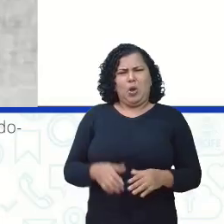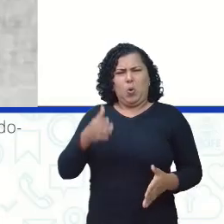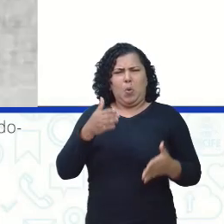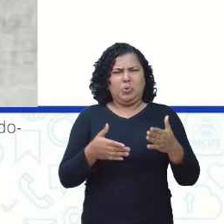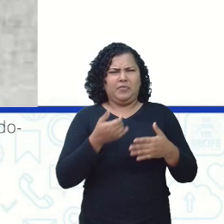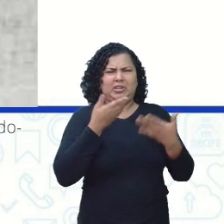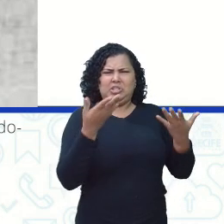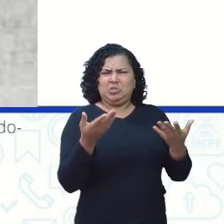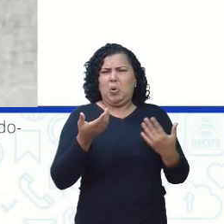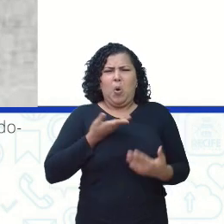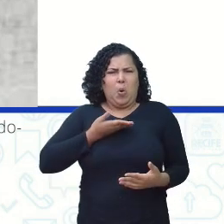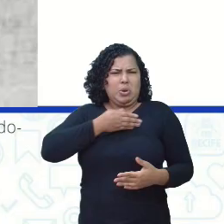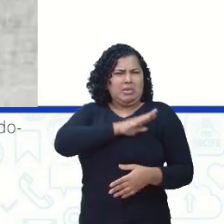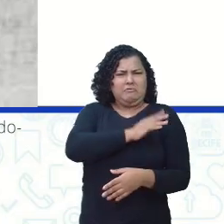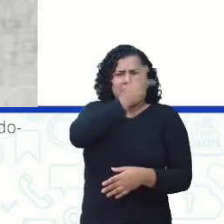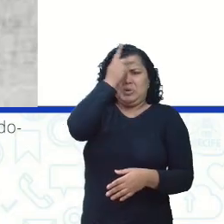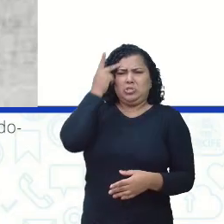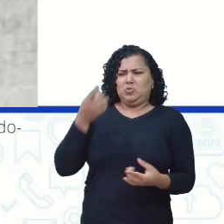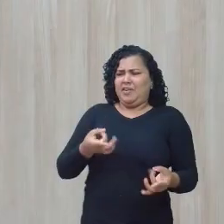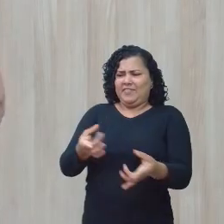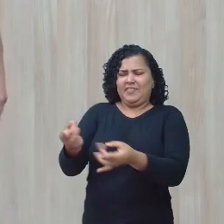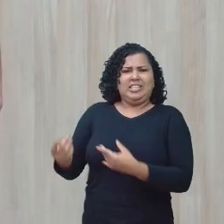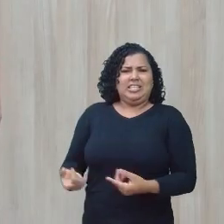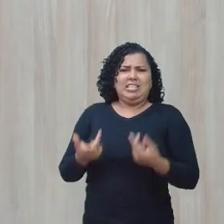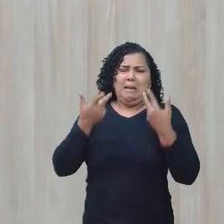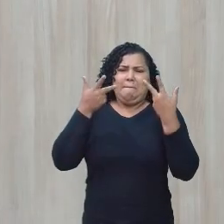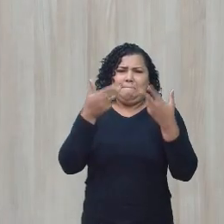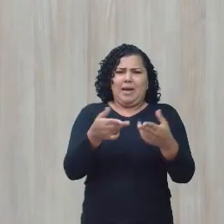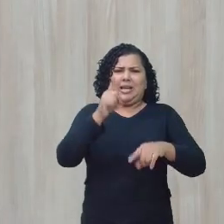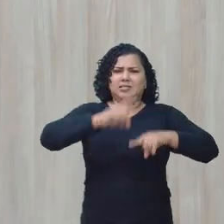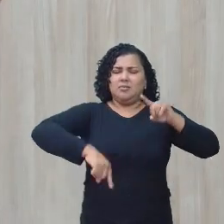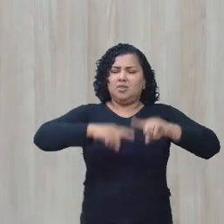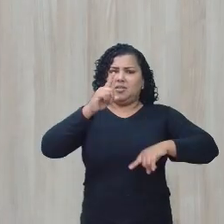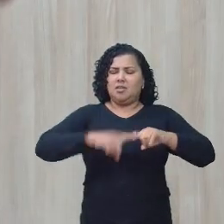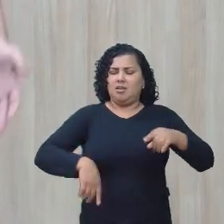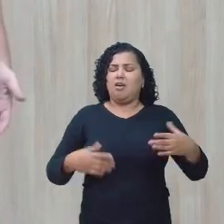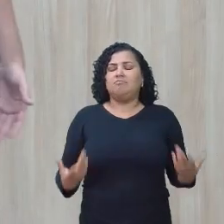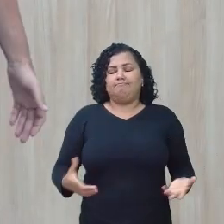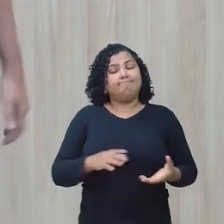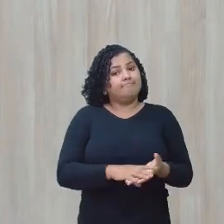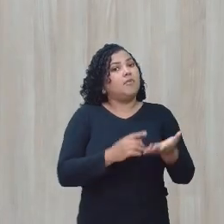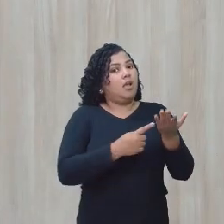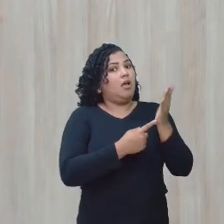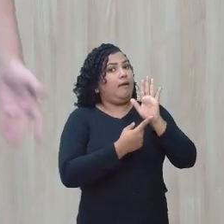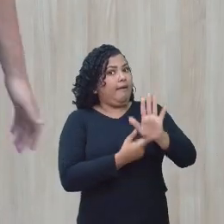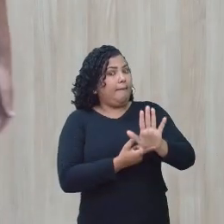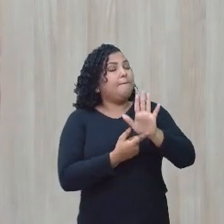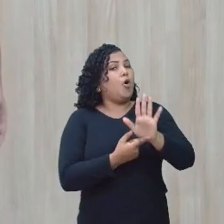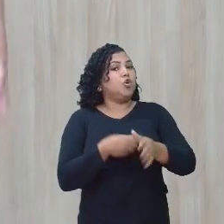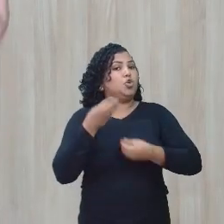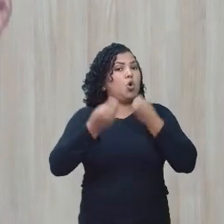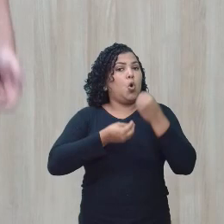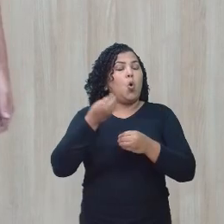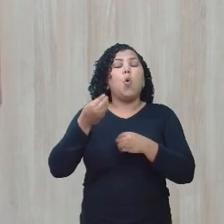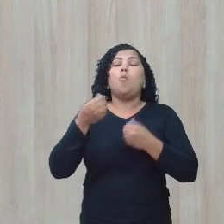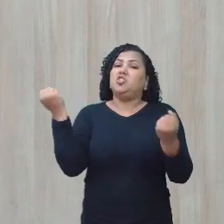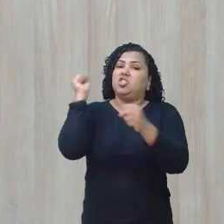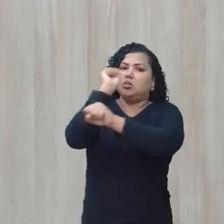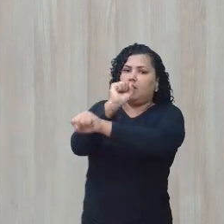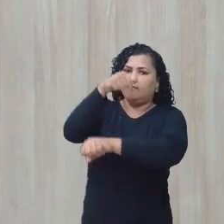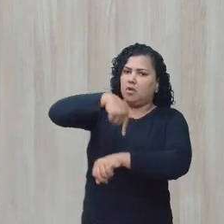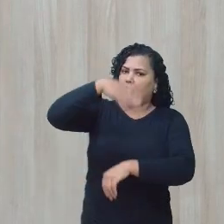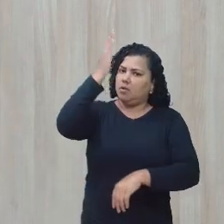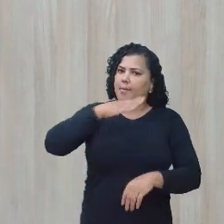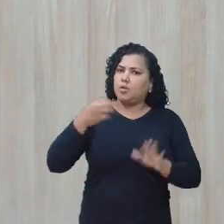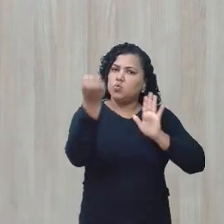anunciada como mercadoria, é justamente isso. Né? Então, já são cenas da escravidão do Brasil no século XIX,